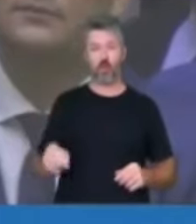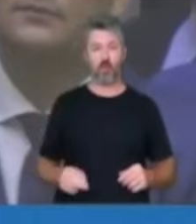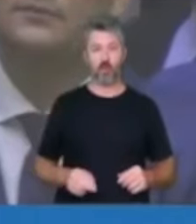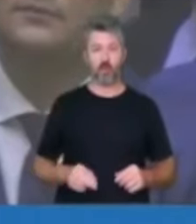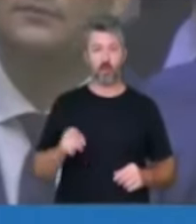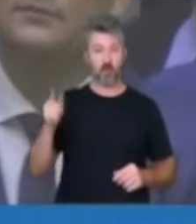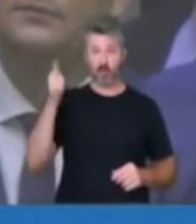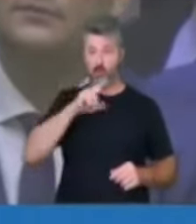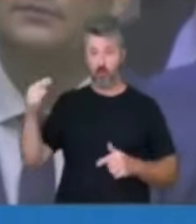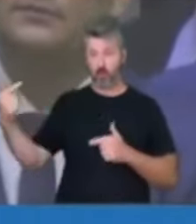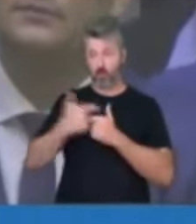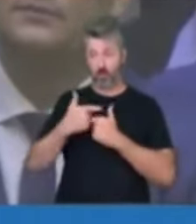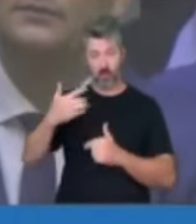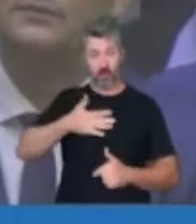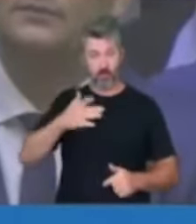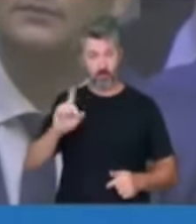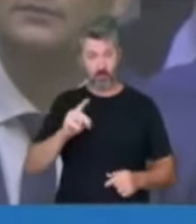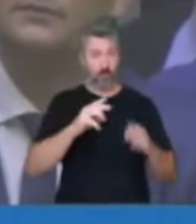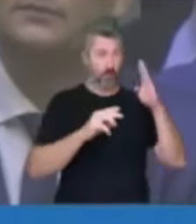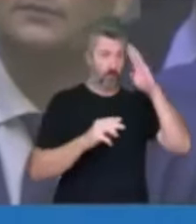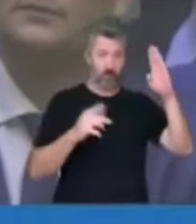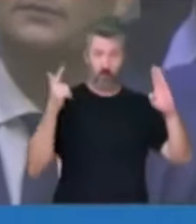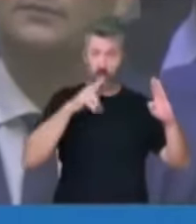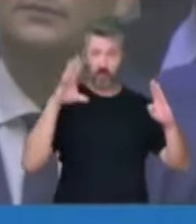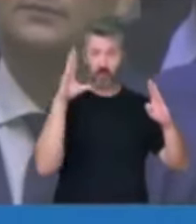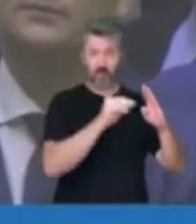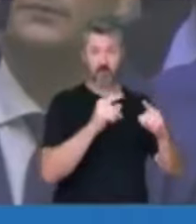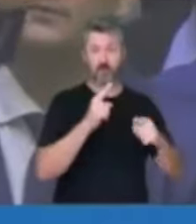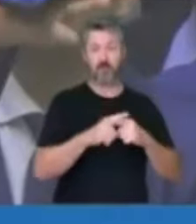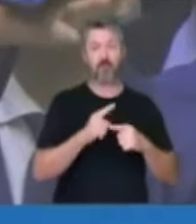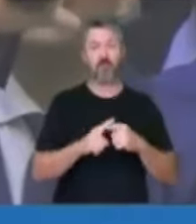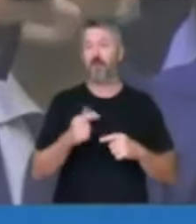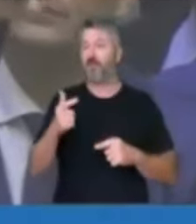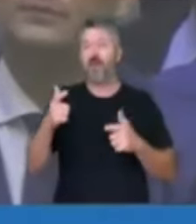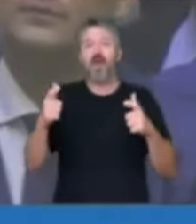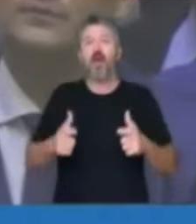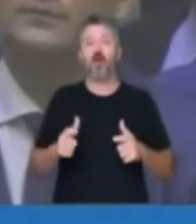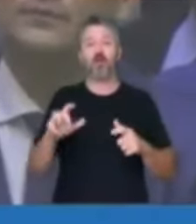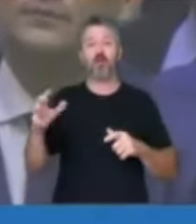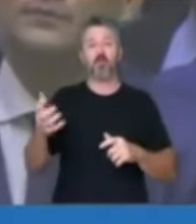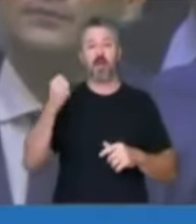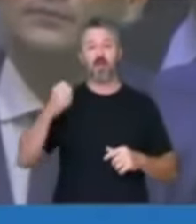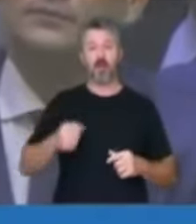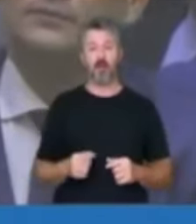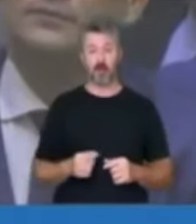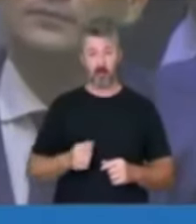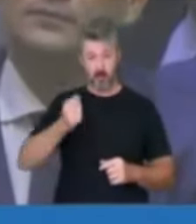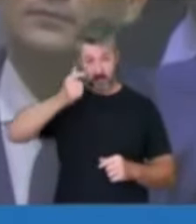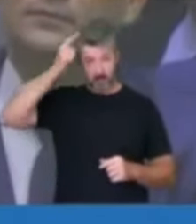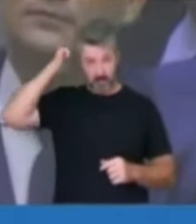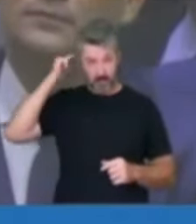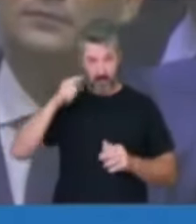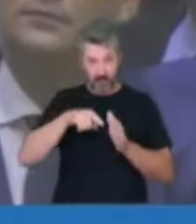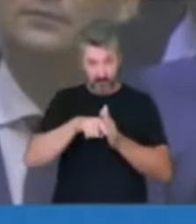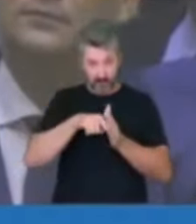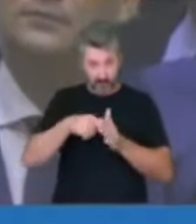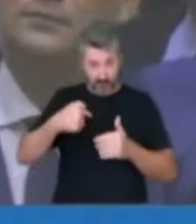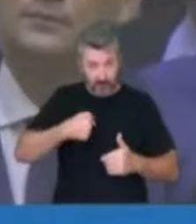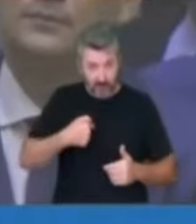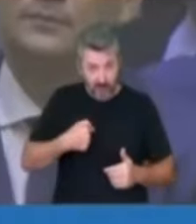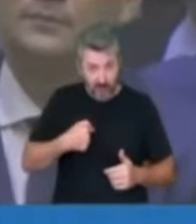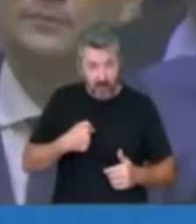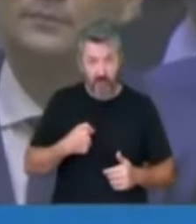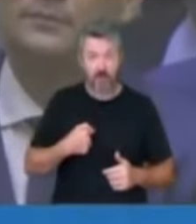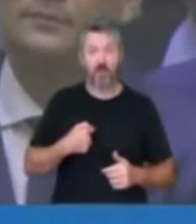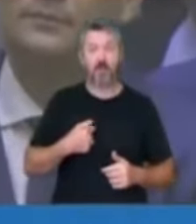consegue atingir a mim atingir ao bolsonaro porque ele não tem de onde tirar quando o Alexandre de Moraes me investiga